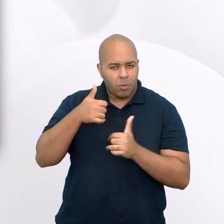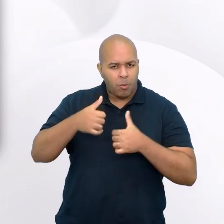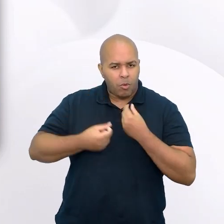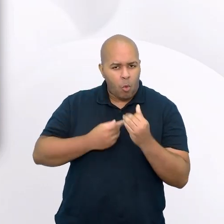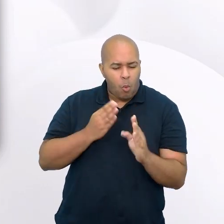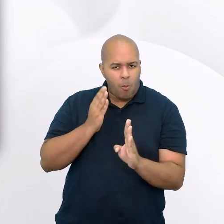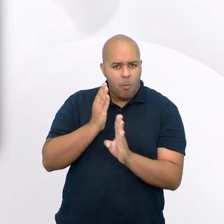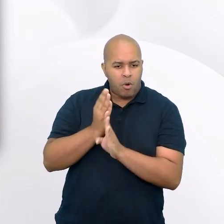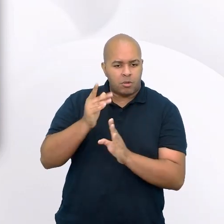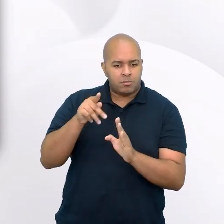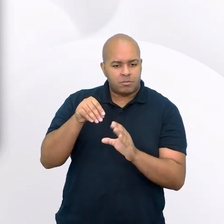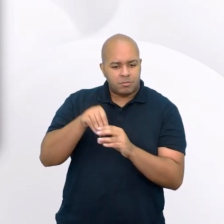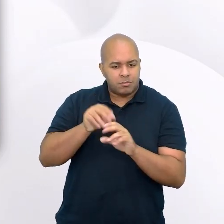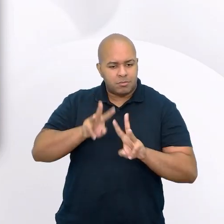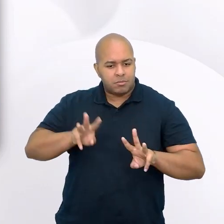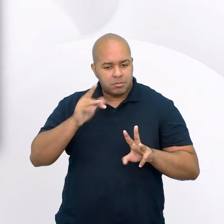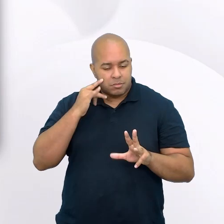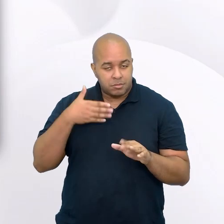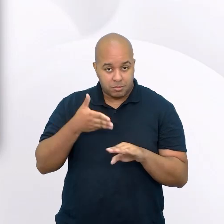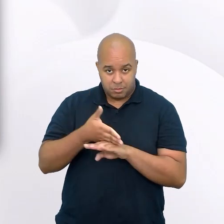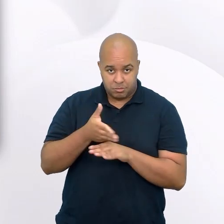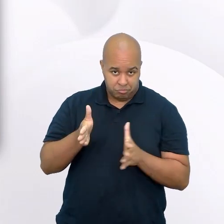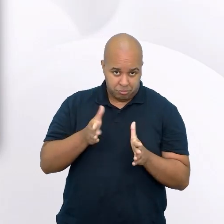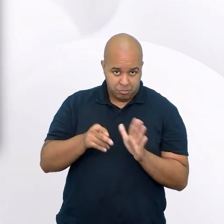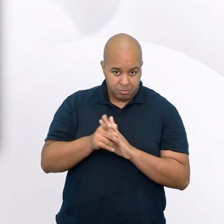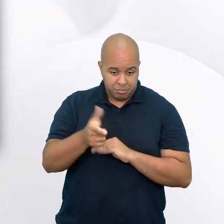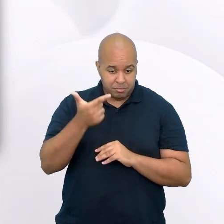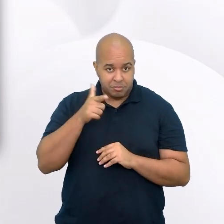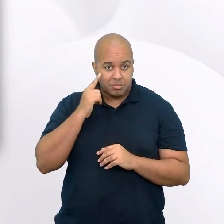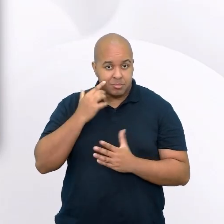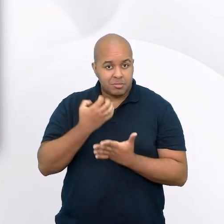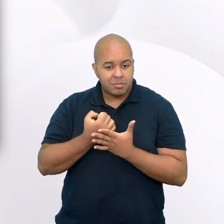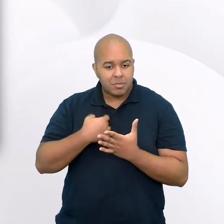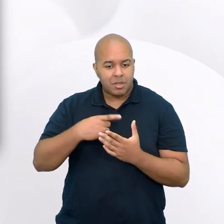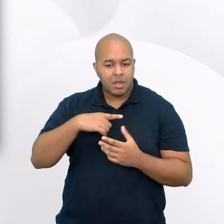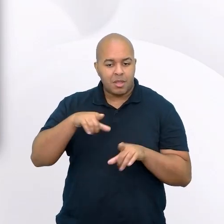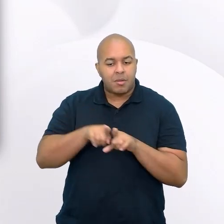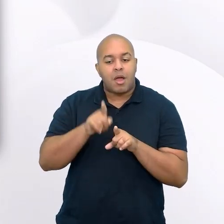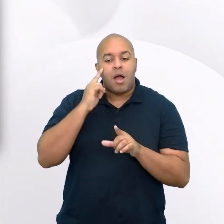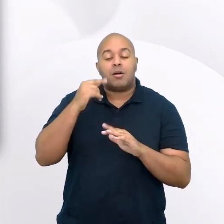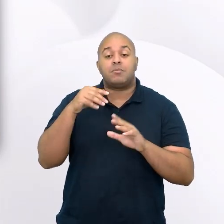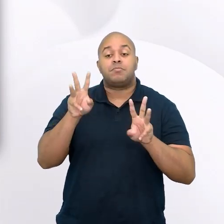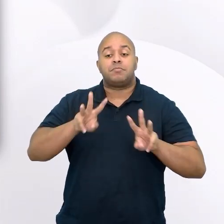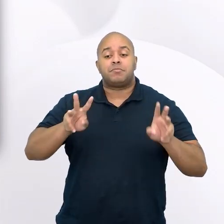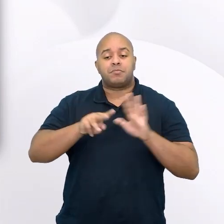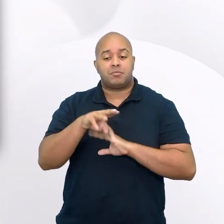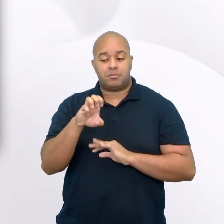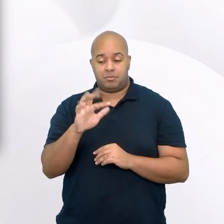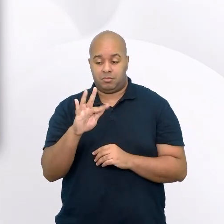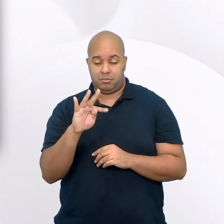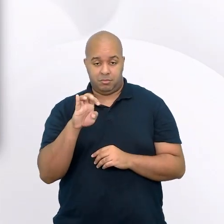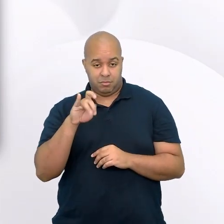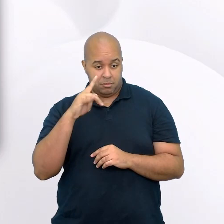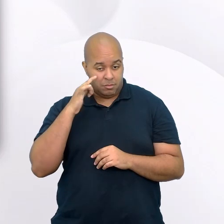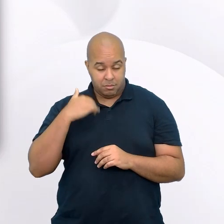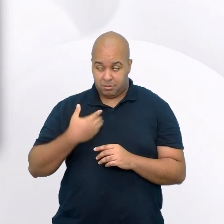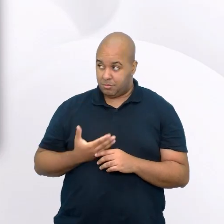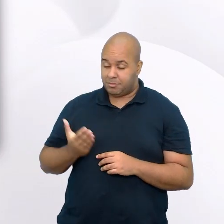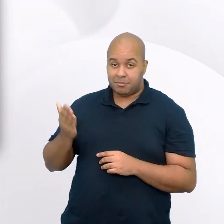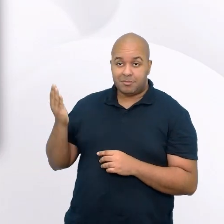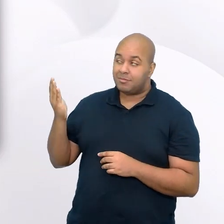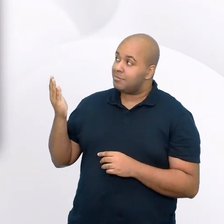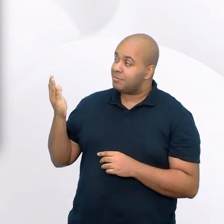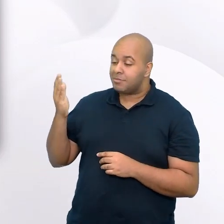lá acessíveis para vocês a gente tem então o endereço do nosso avefap é esse que tá aqui na tela